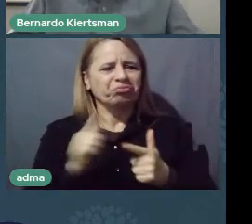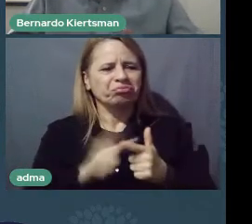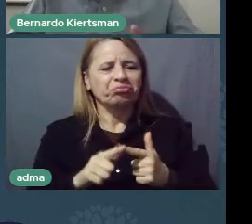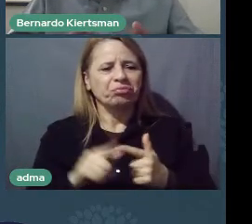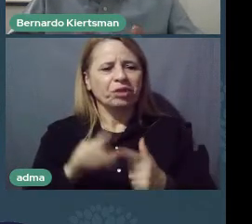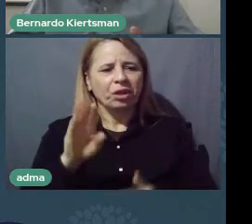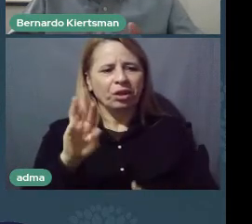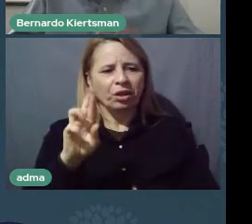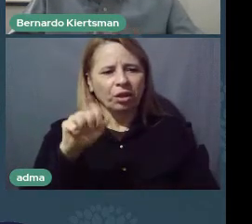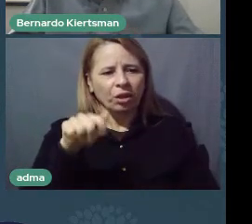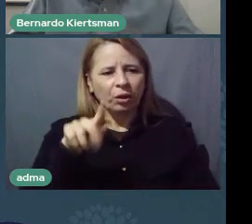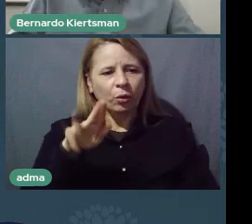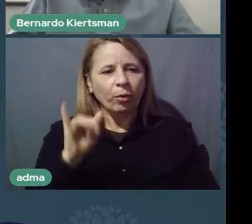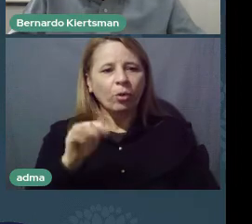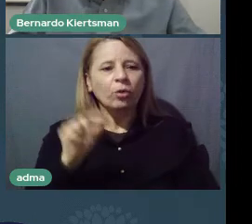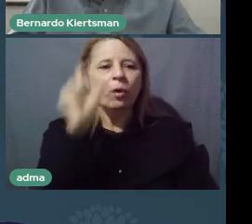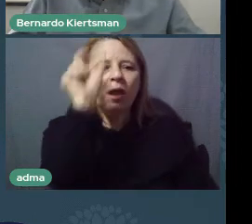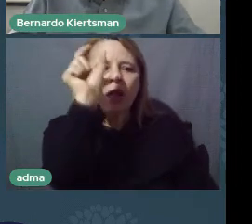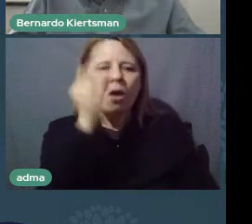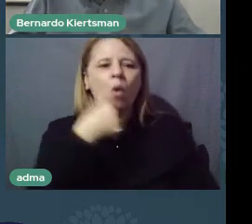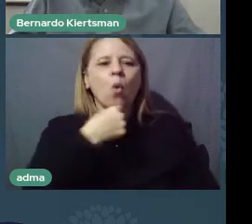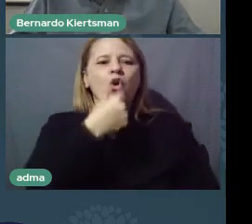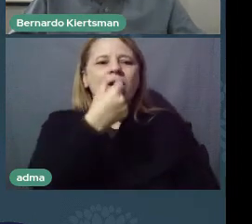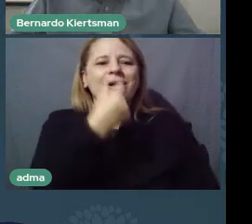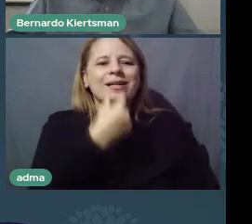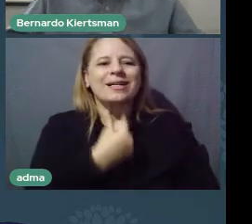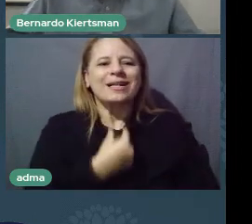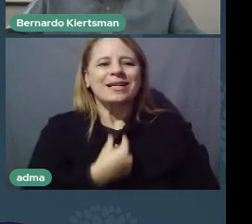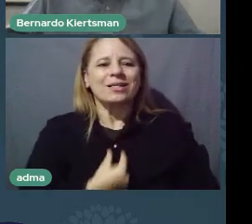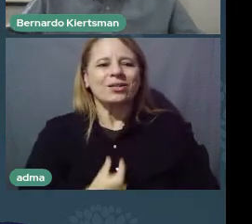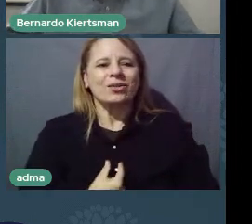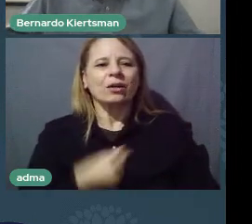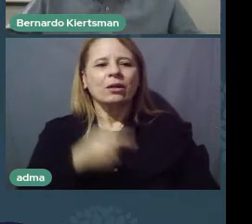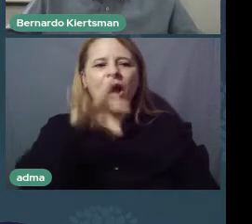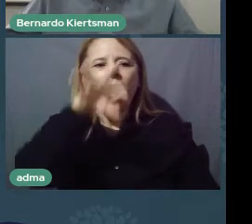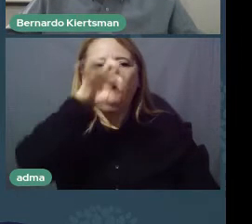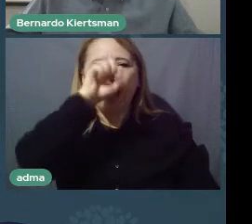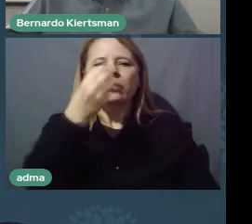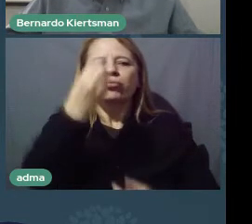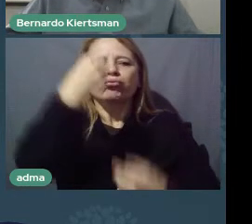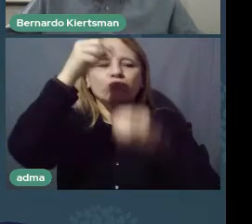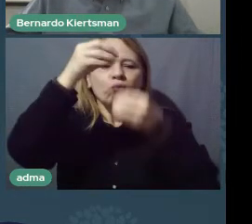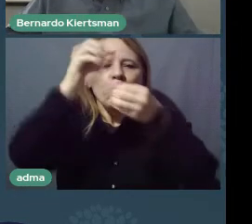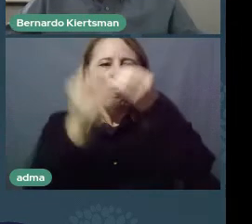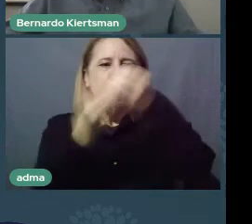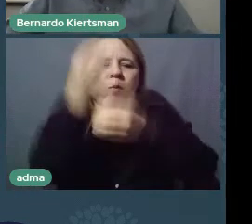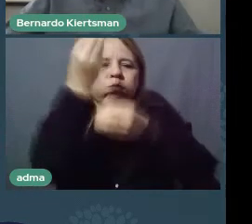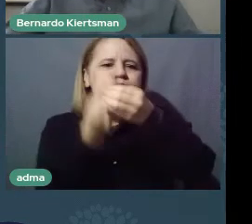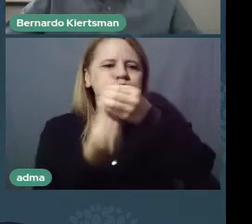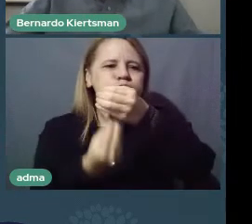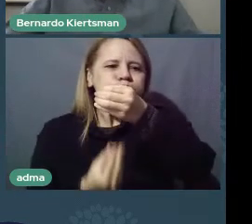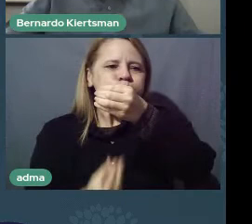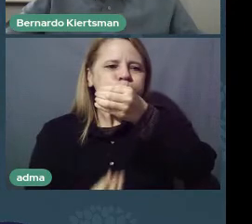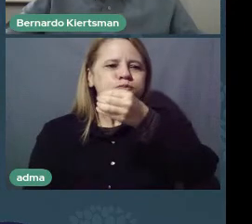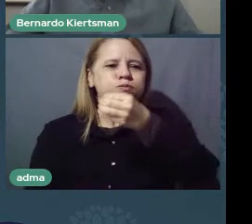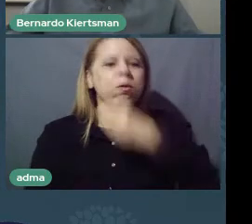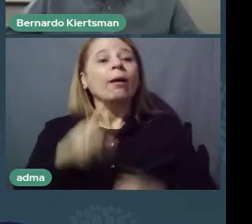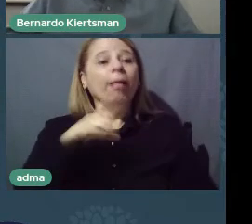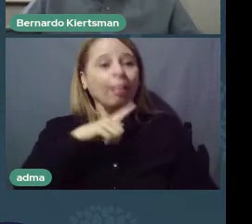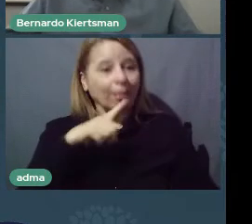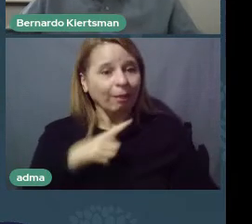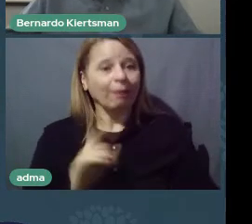nada mais é do que um cano que leva o ar para dentro do pulmão, ele começa a apresentar